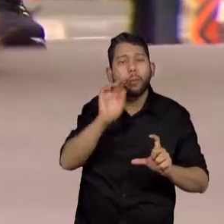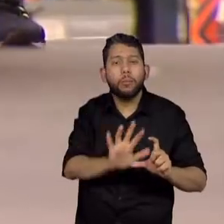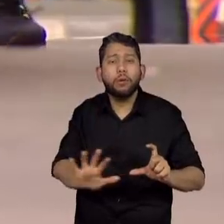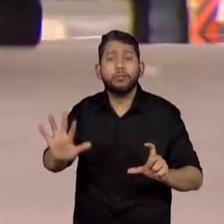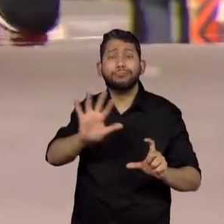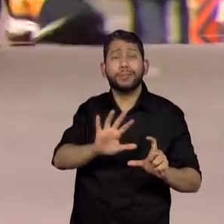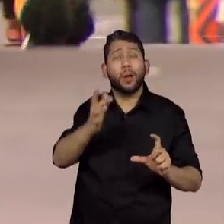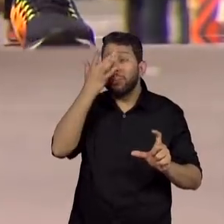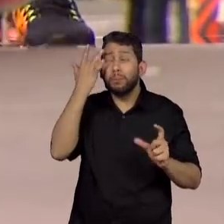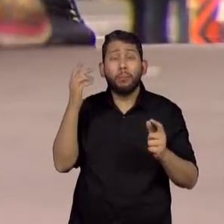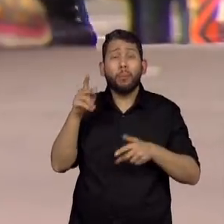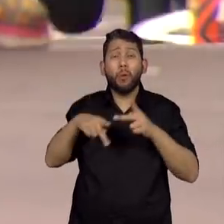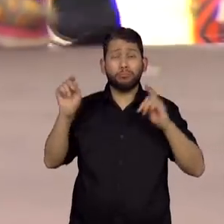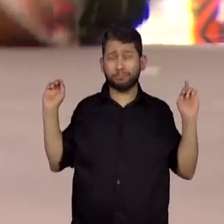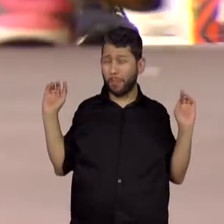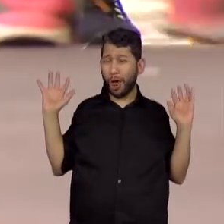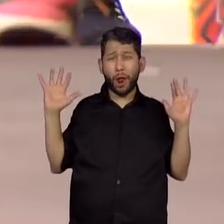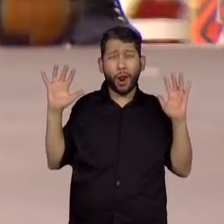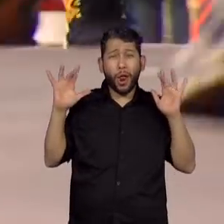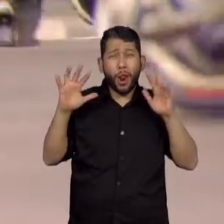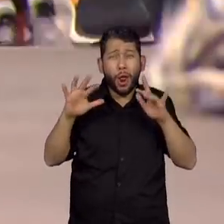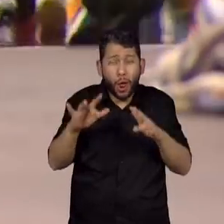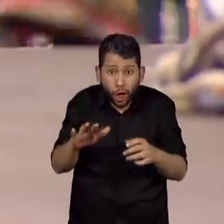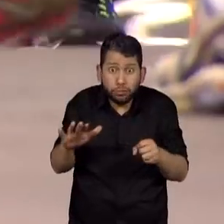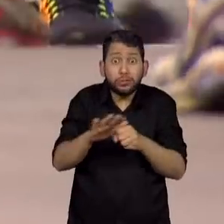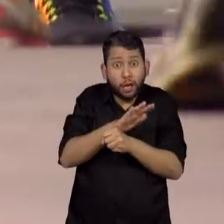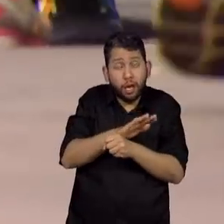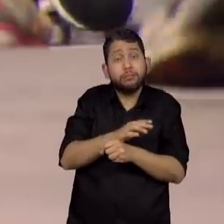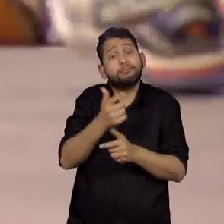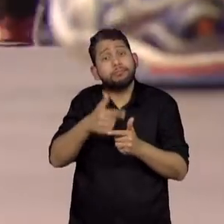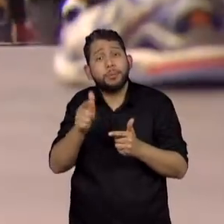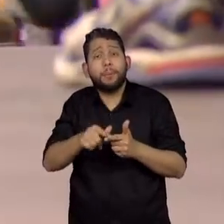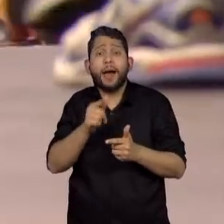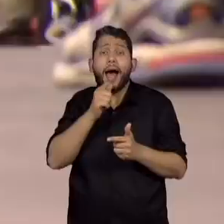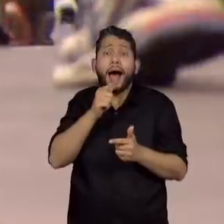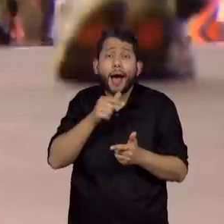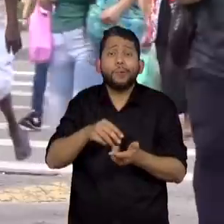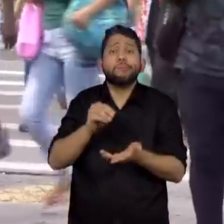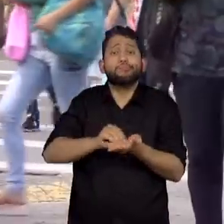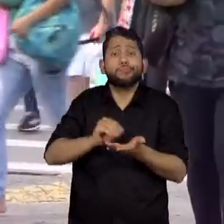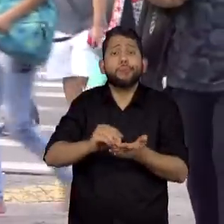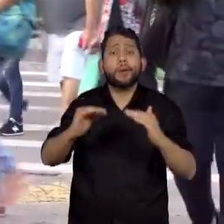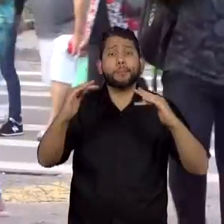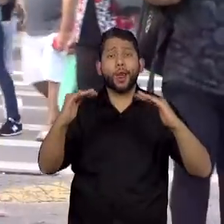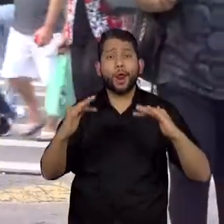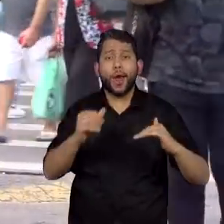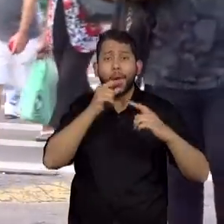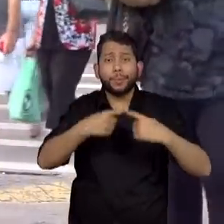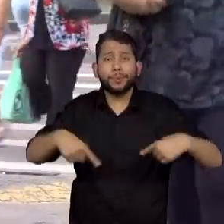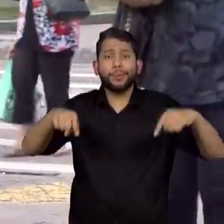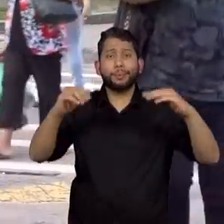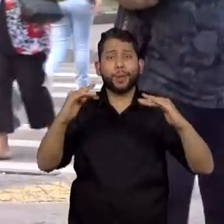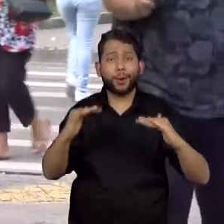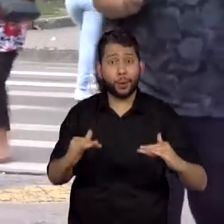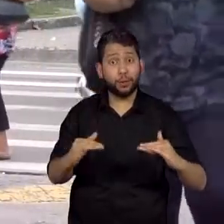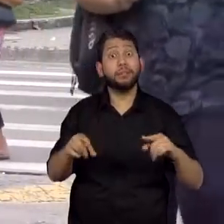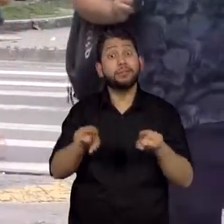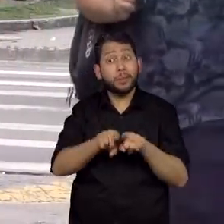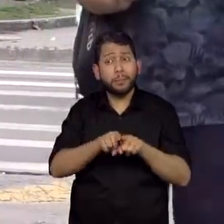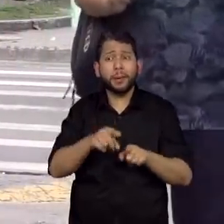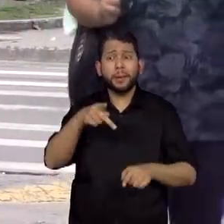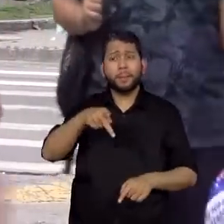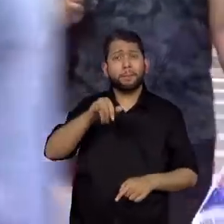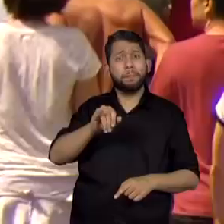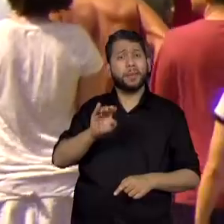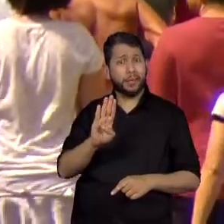né, a grande parte da população do Brasil e o grande parte do PIB do Brasil, está sujeito bastante a